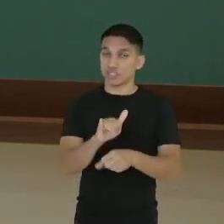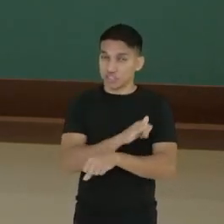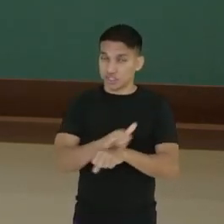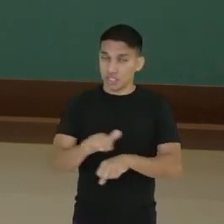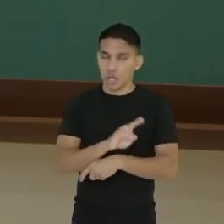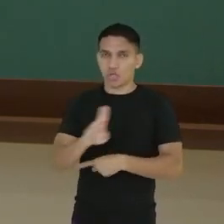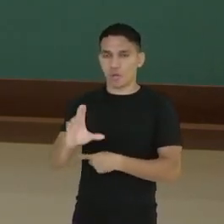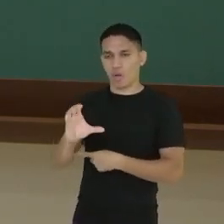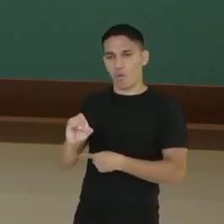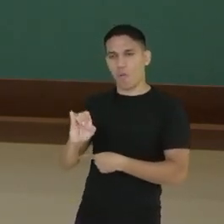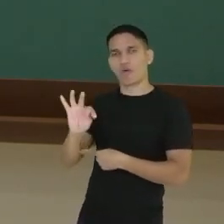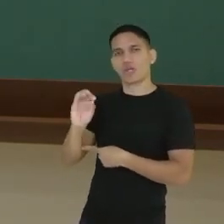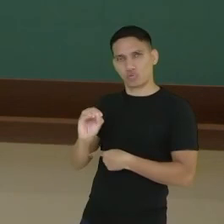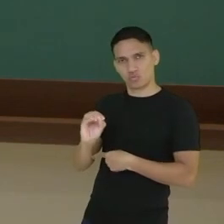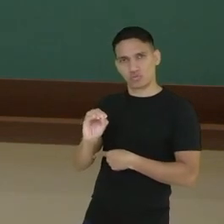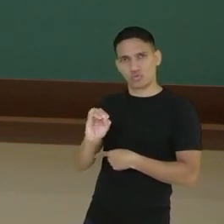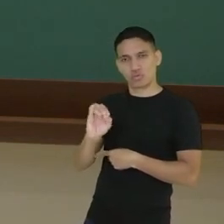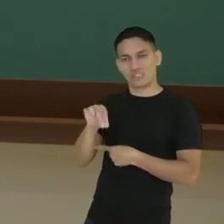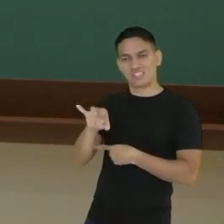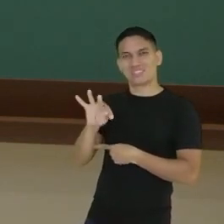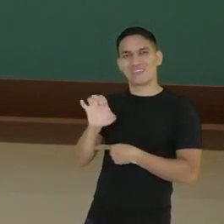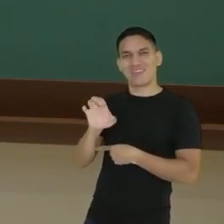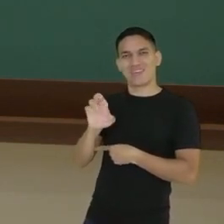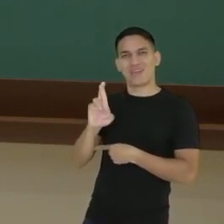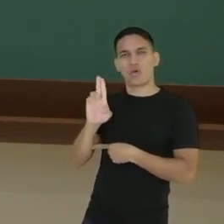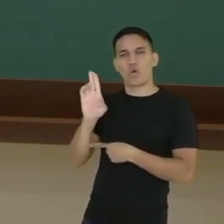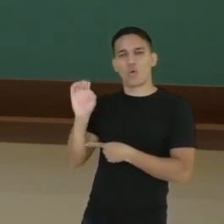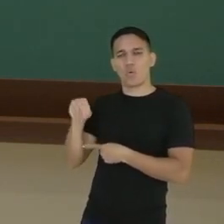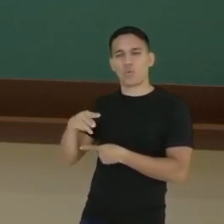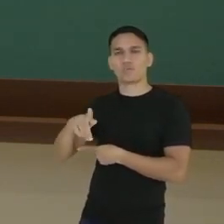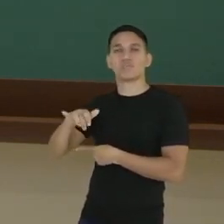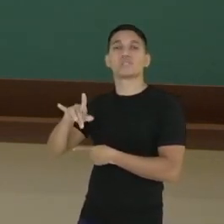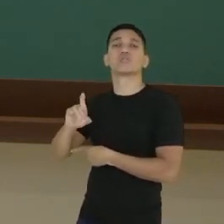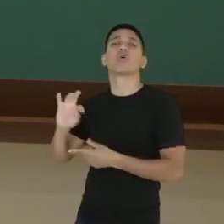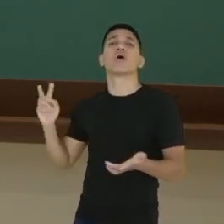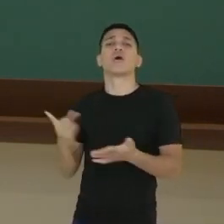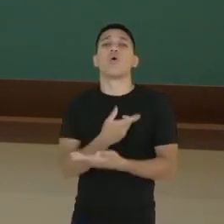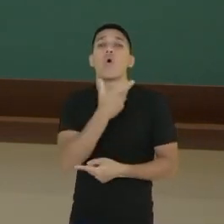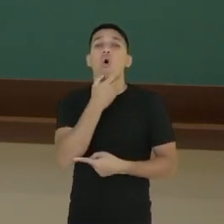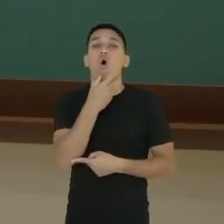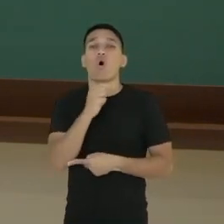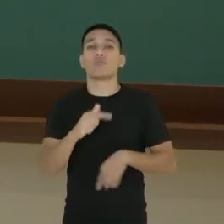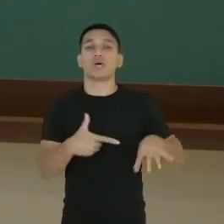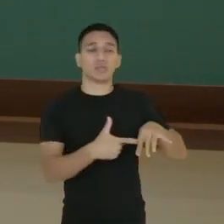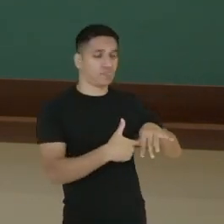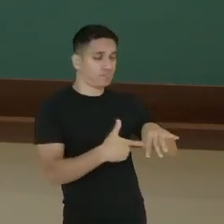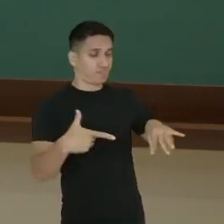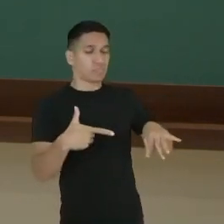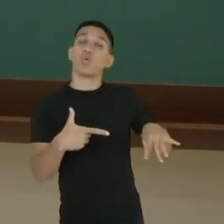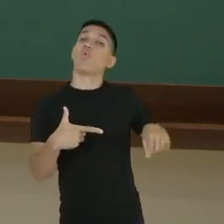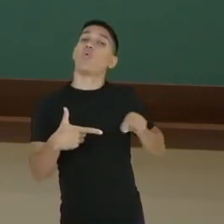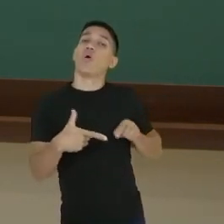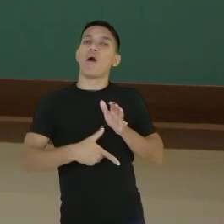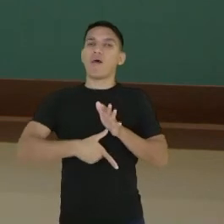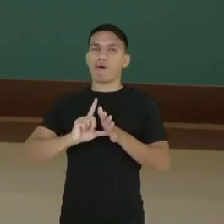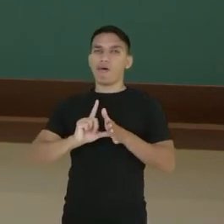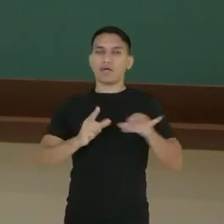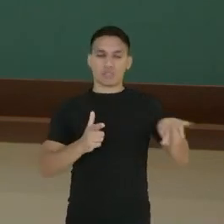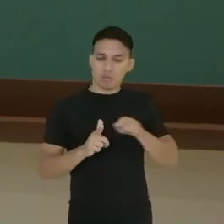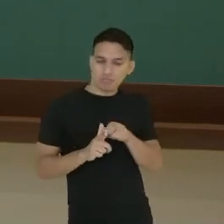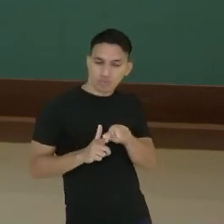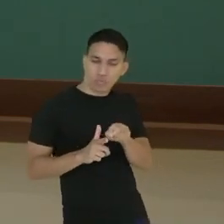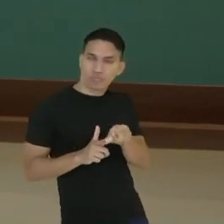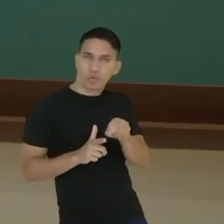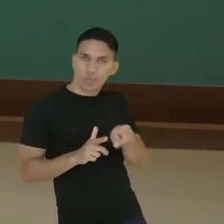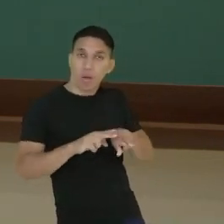coito interrompido? O homem retira o pênis durante o ato sexual, né, antes de ejacular.